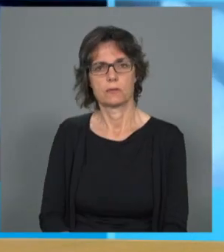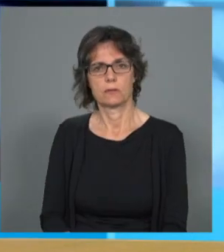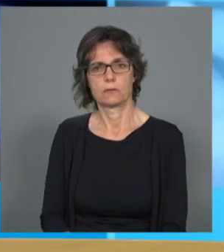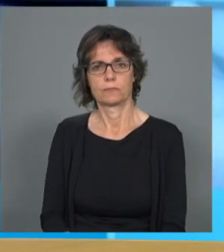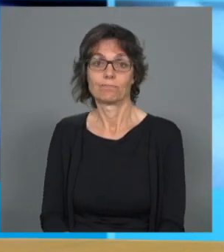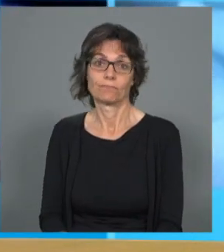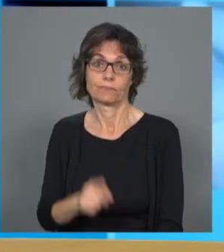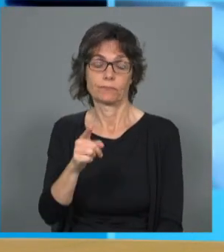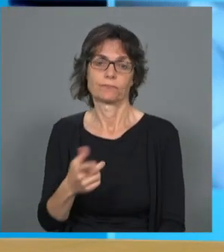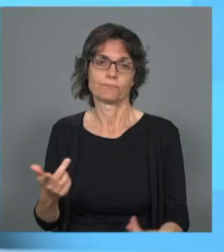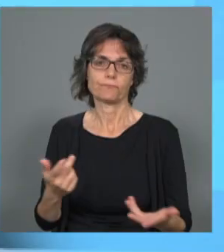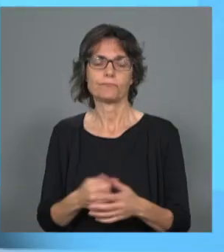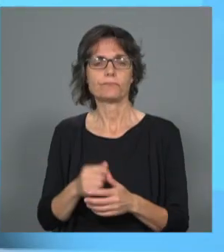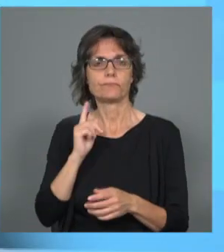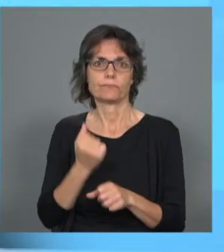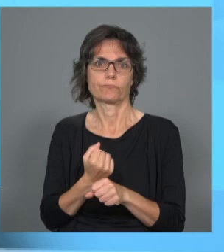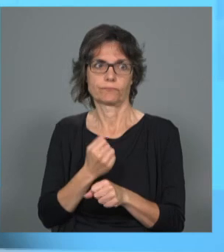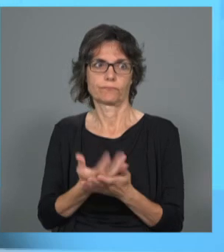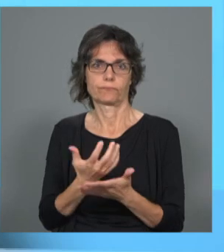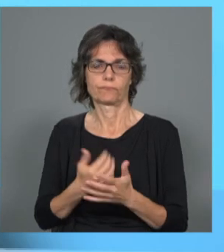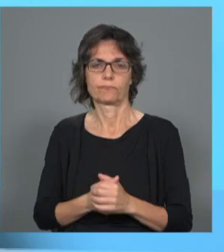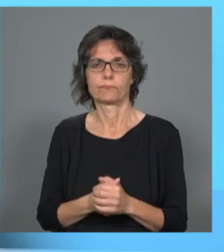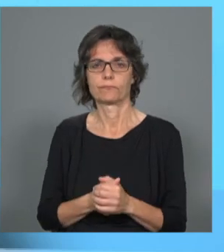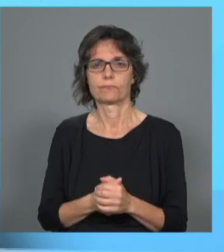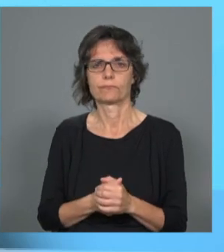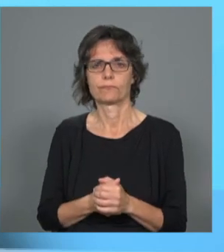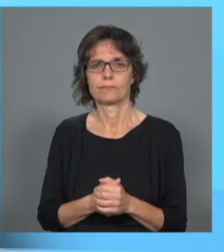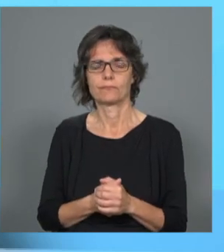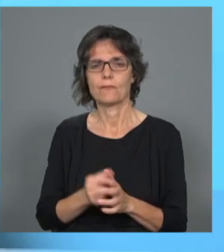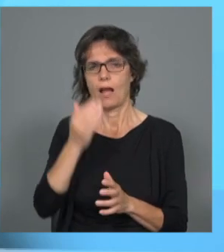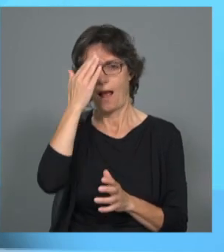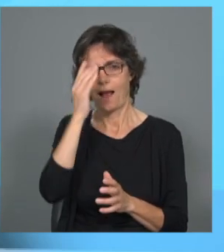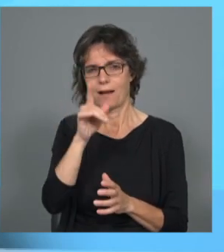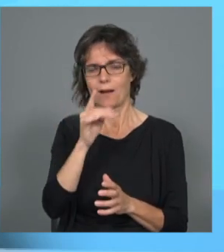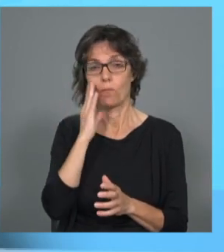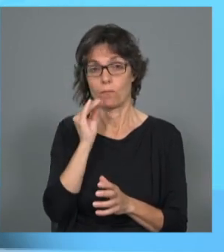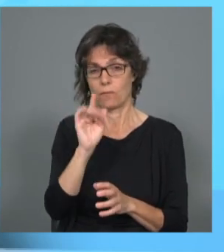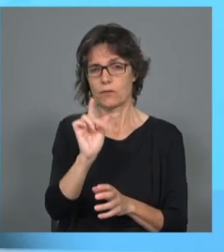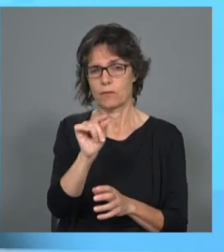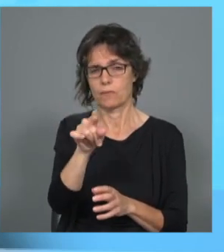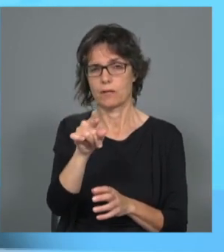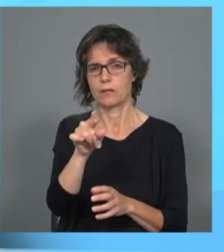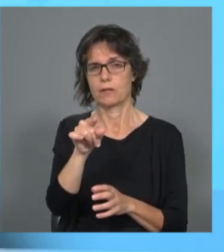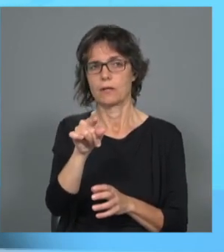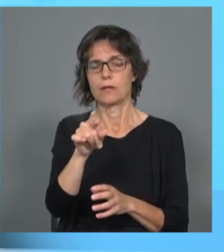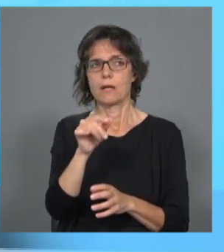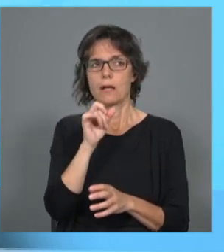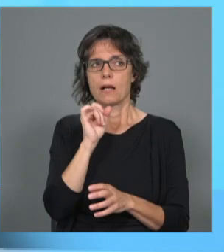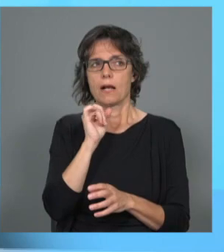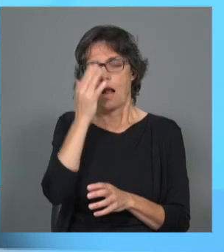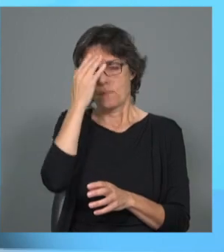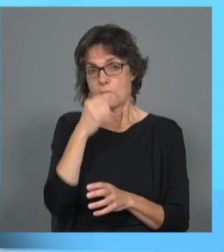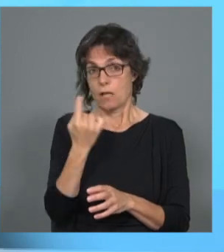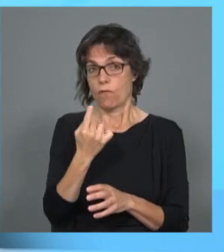decisivo. É também necessário esta escuta, lá está, com o coração,